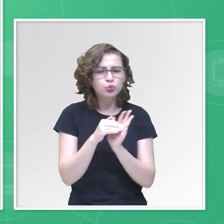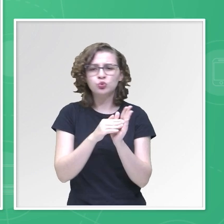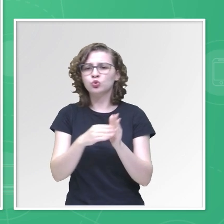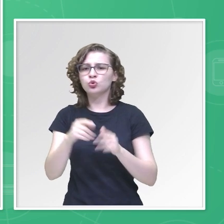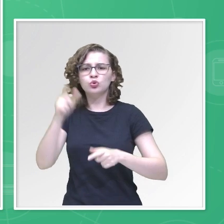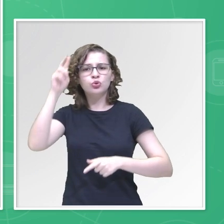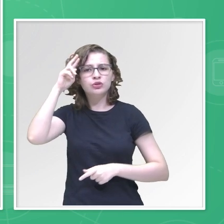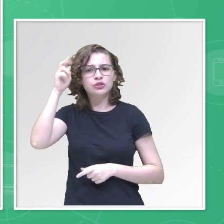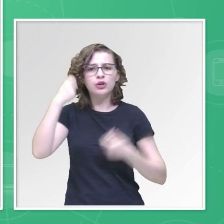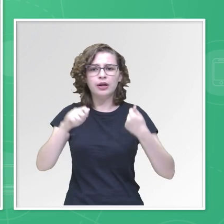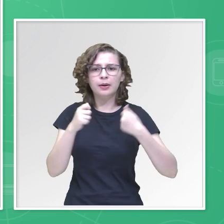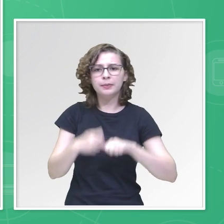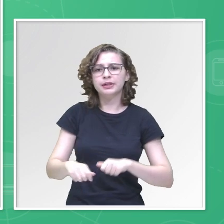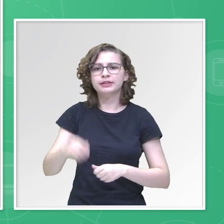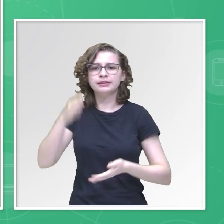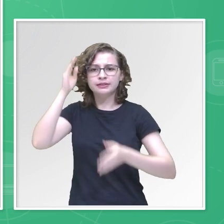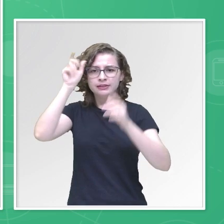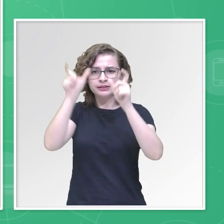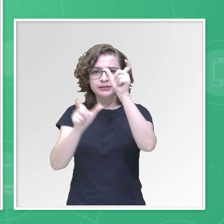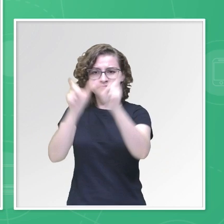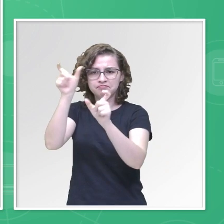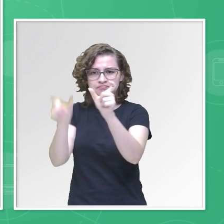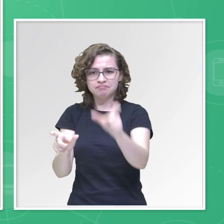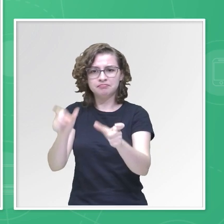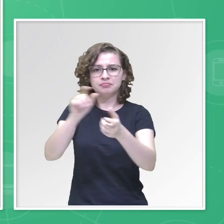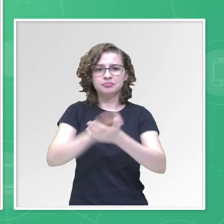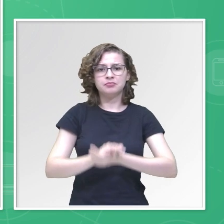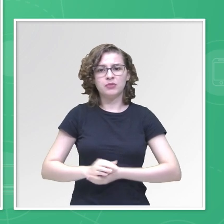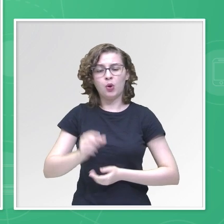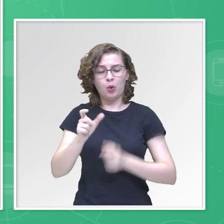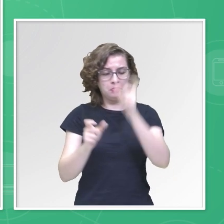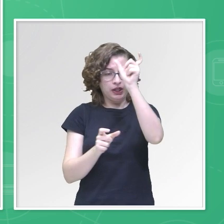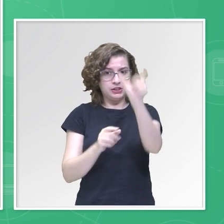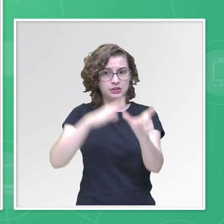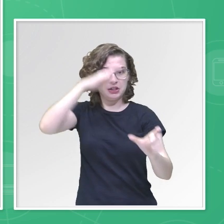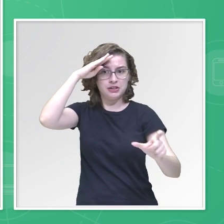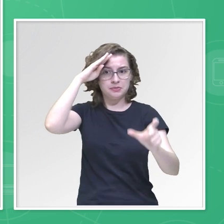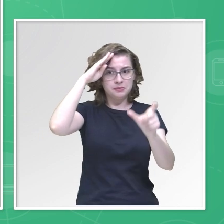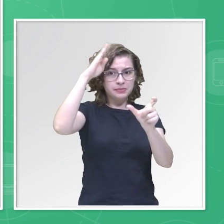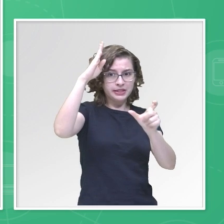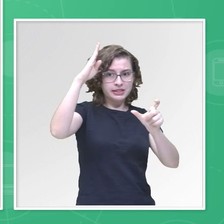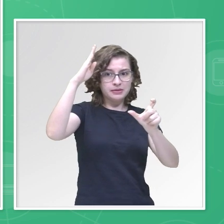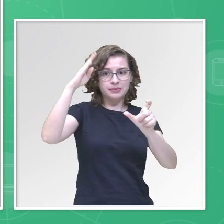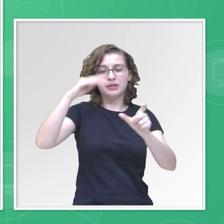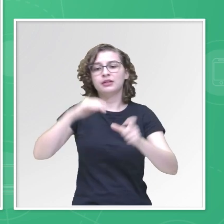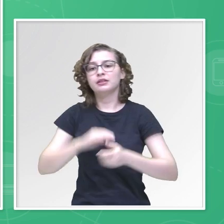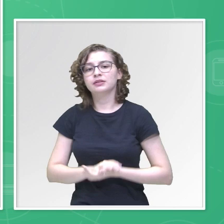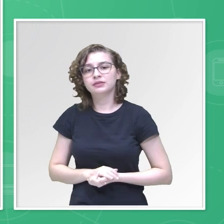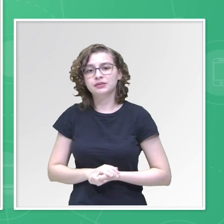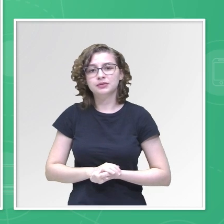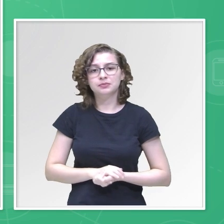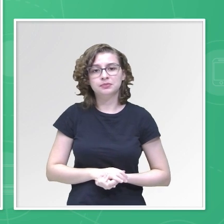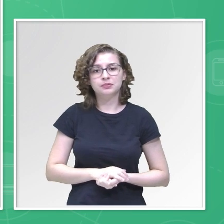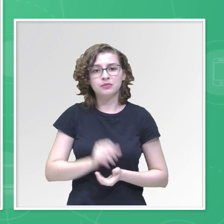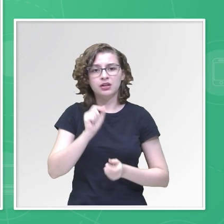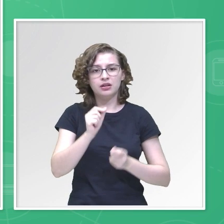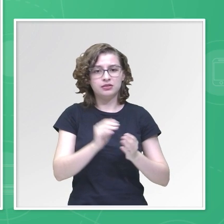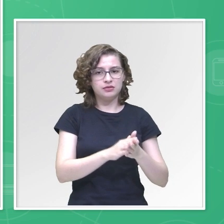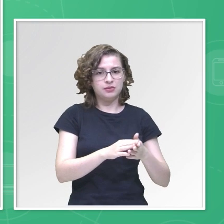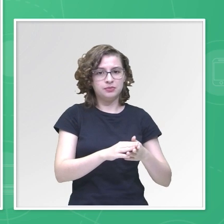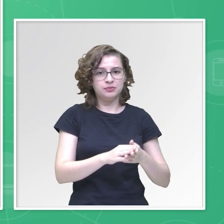praticam as ações e eles podem ser principais os personagens principais eles se